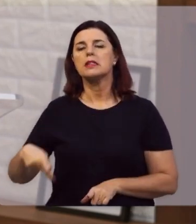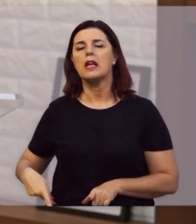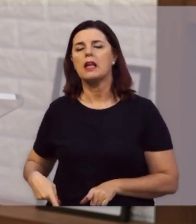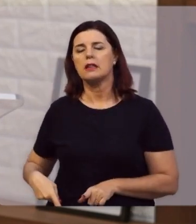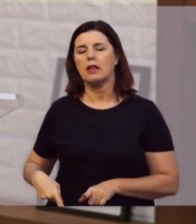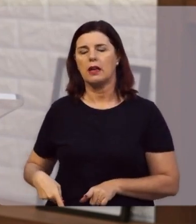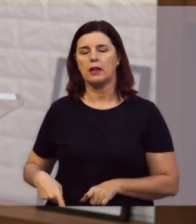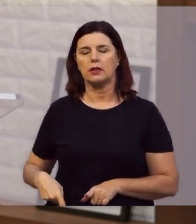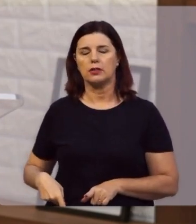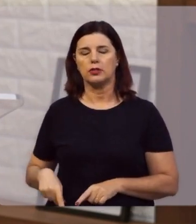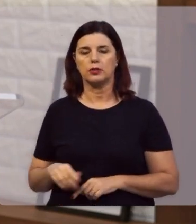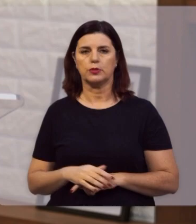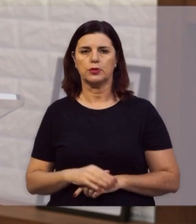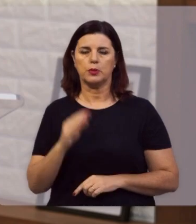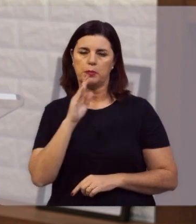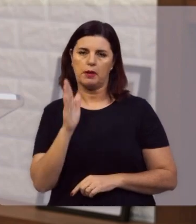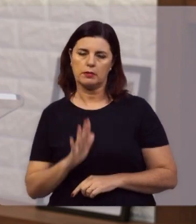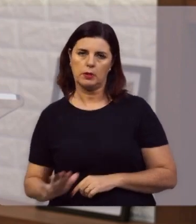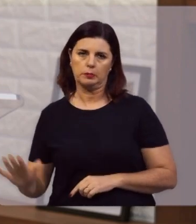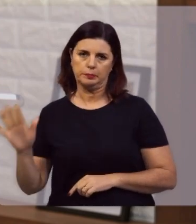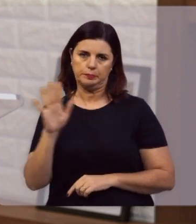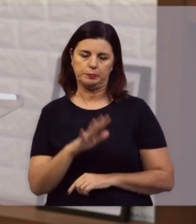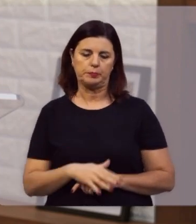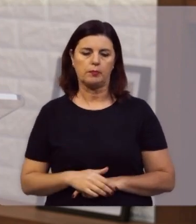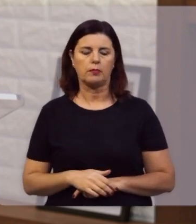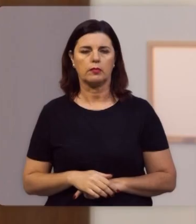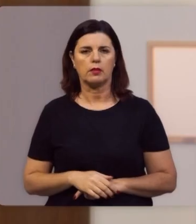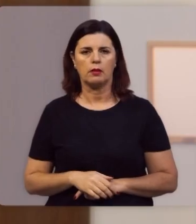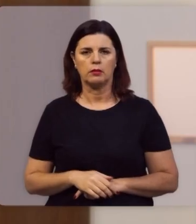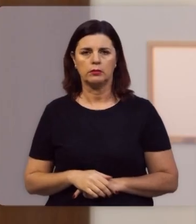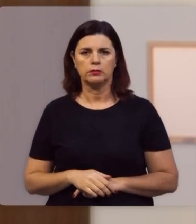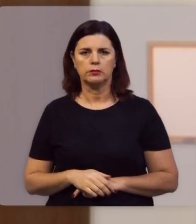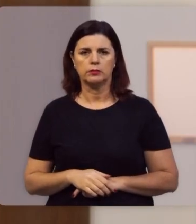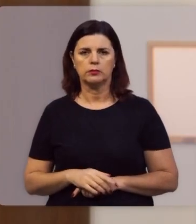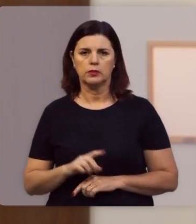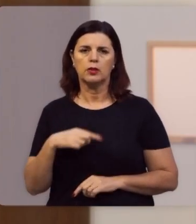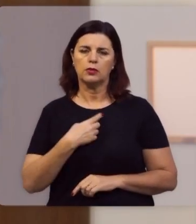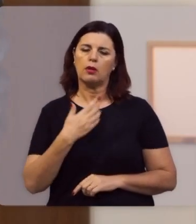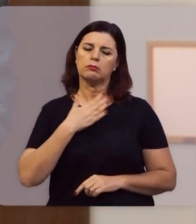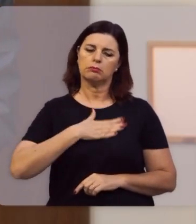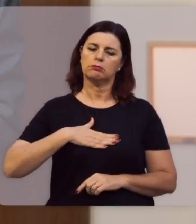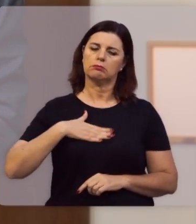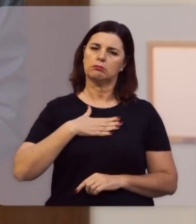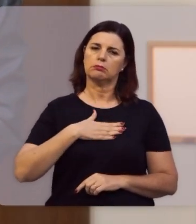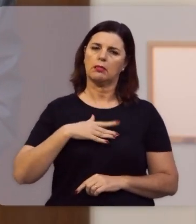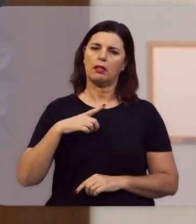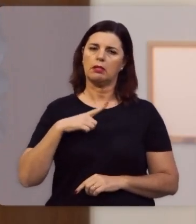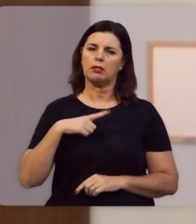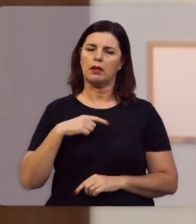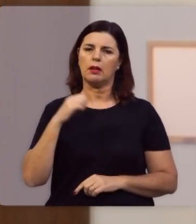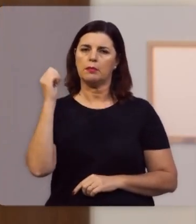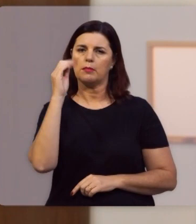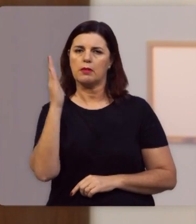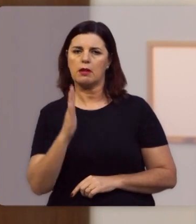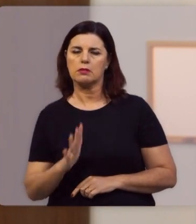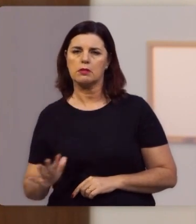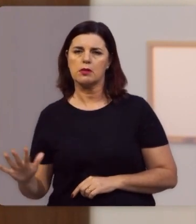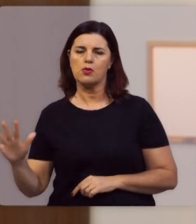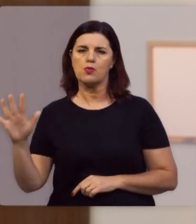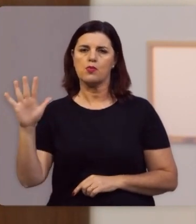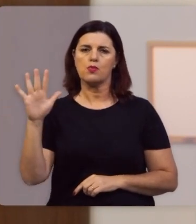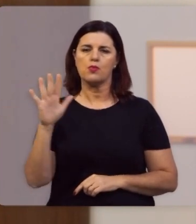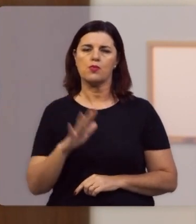República Federativa do Brasil temos o privilégio de ter no Brasil